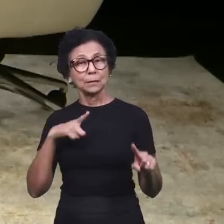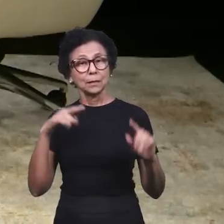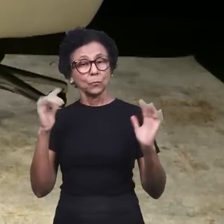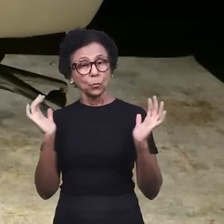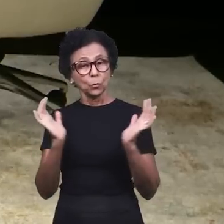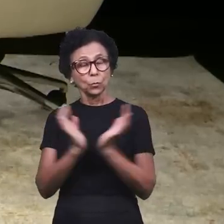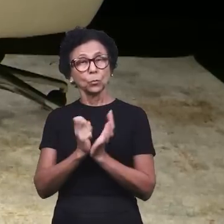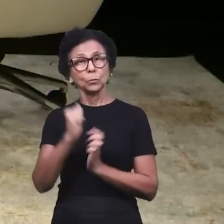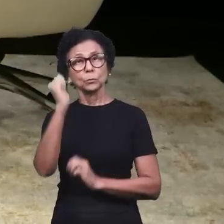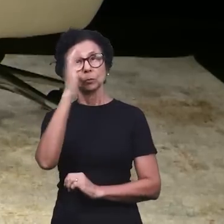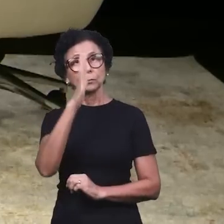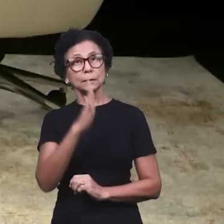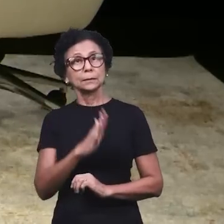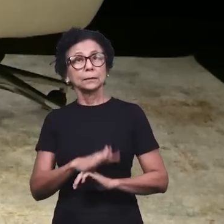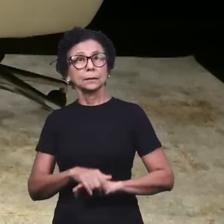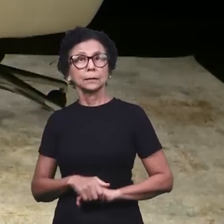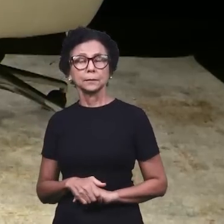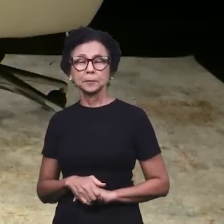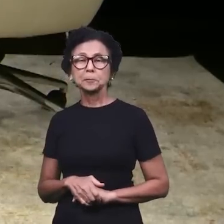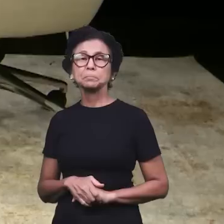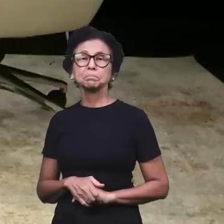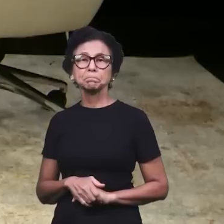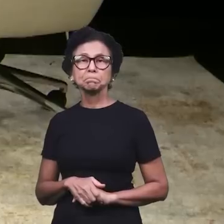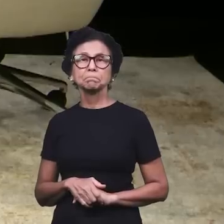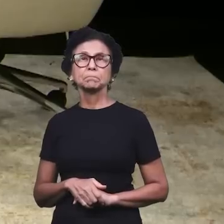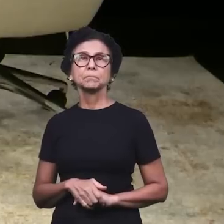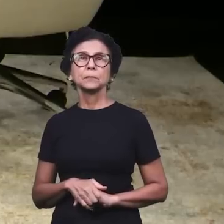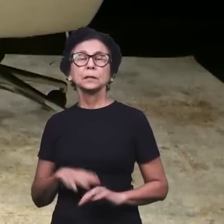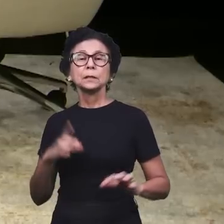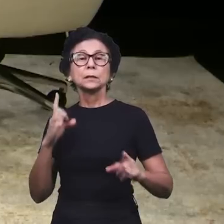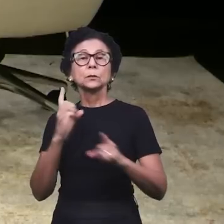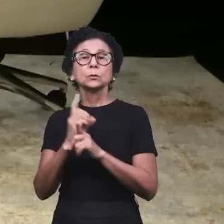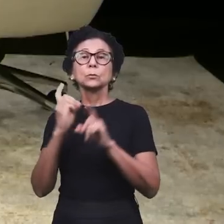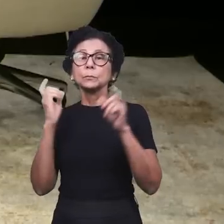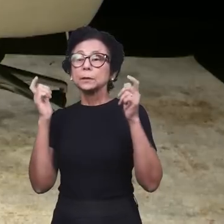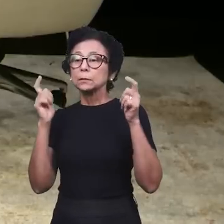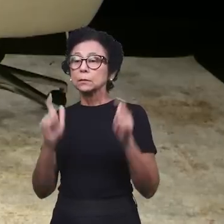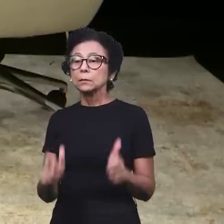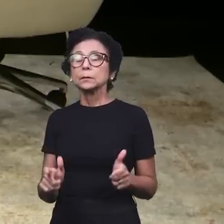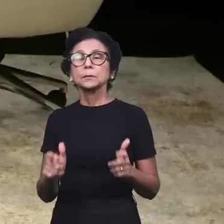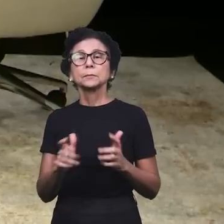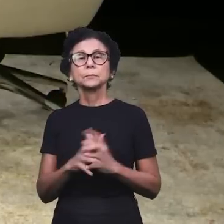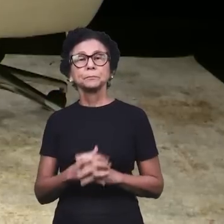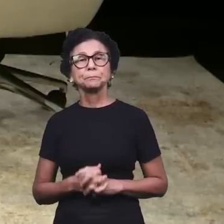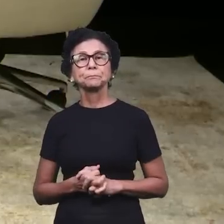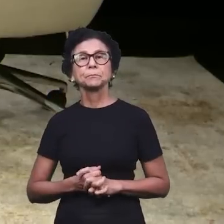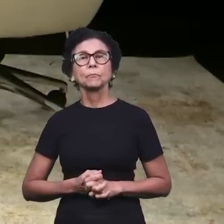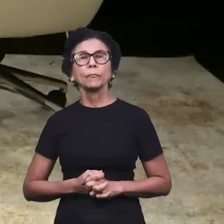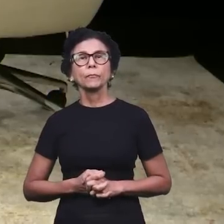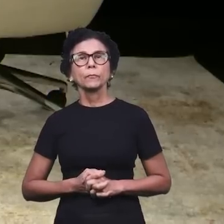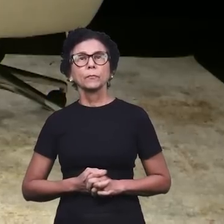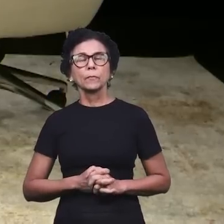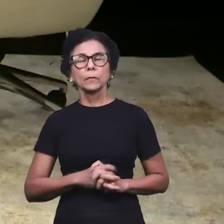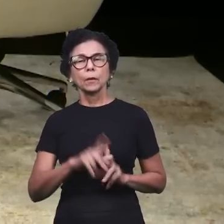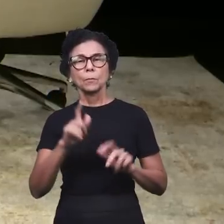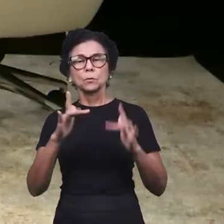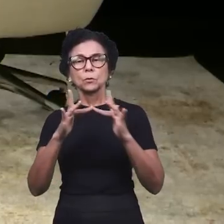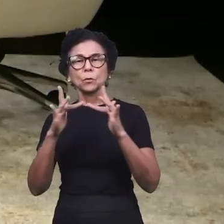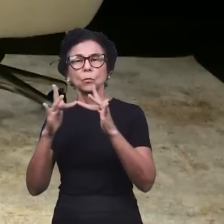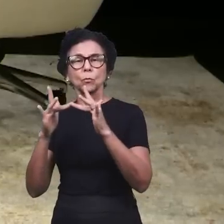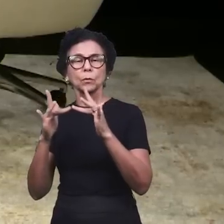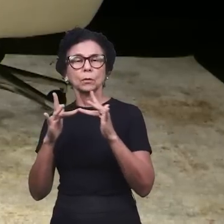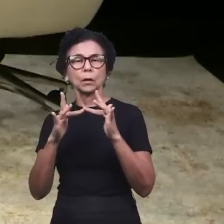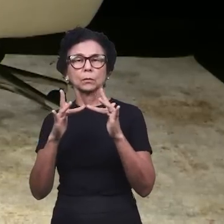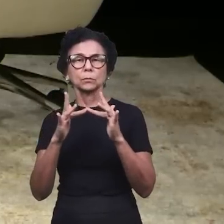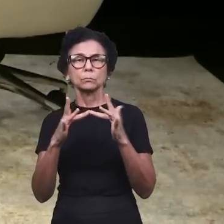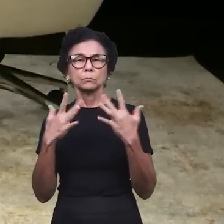Flórida. Exato. Eles se converteram. Então, pessoas que tinham contato e se converteram na Flórida. Alguns americanos,